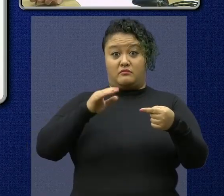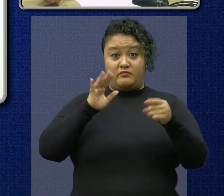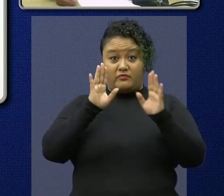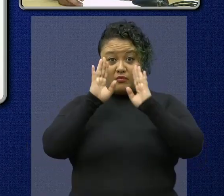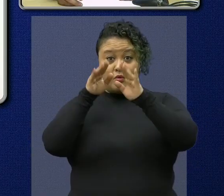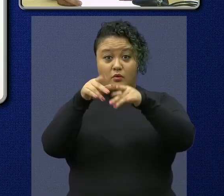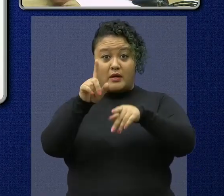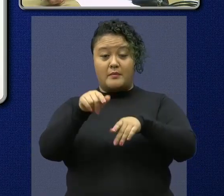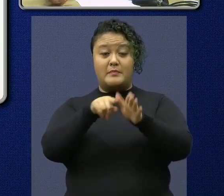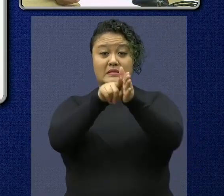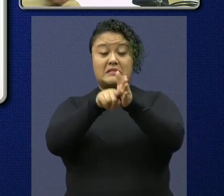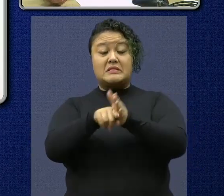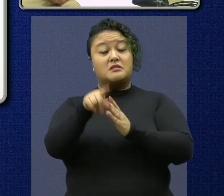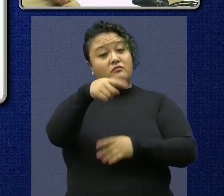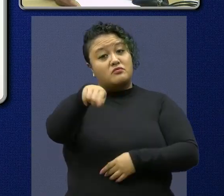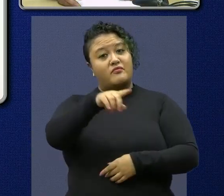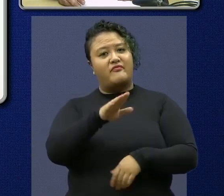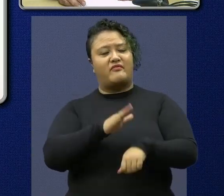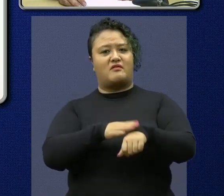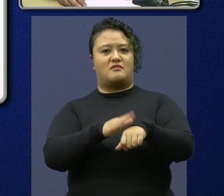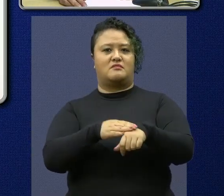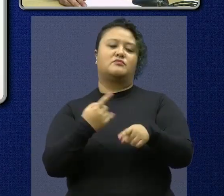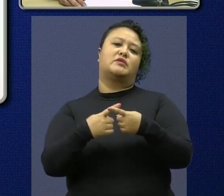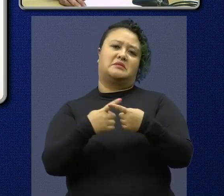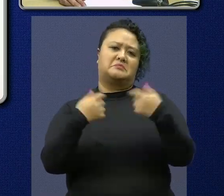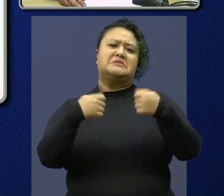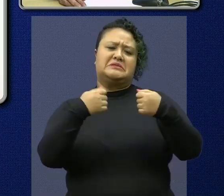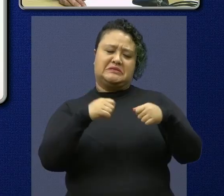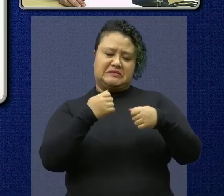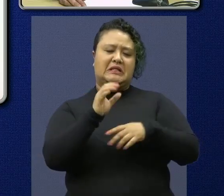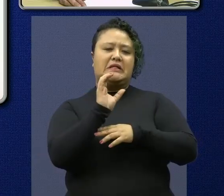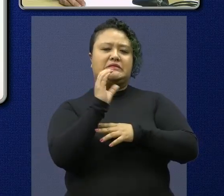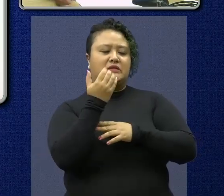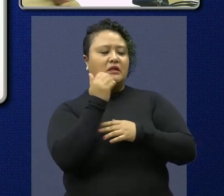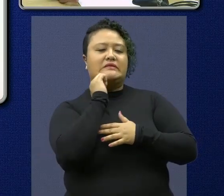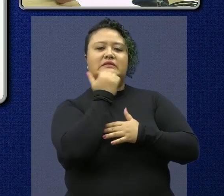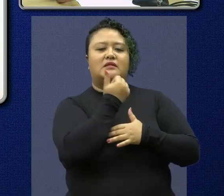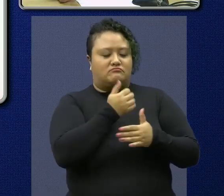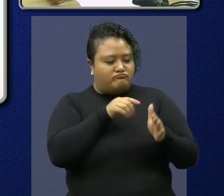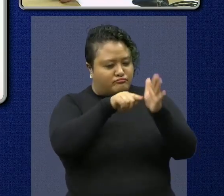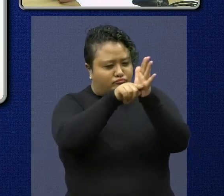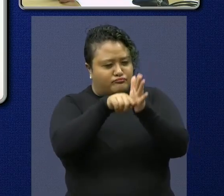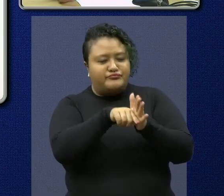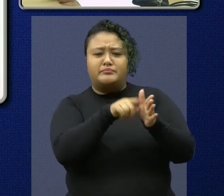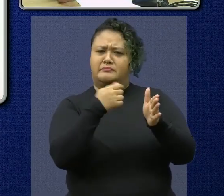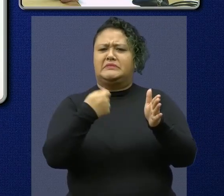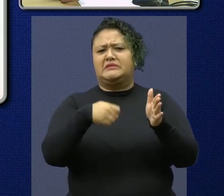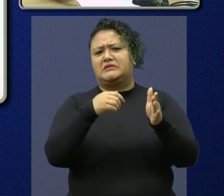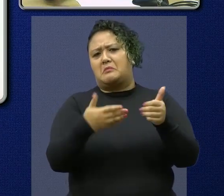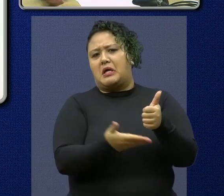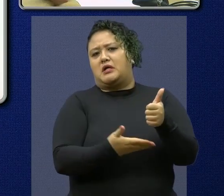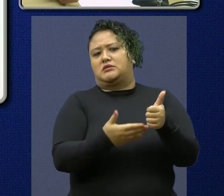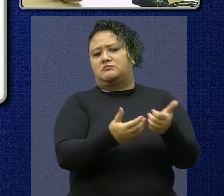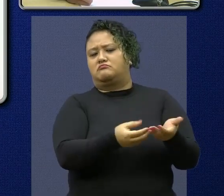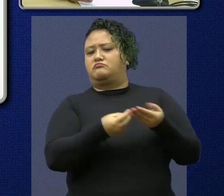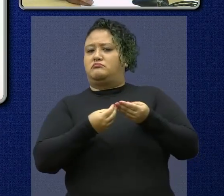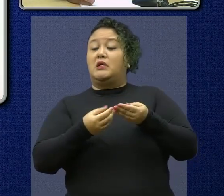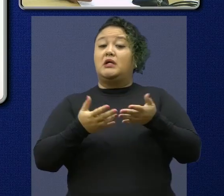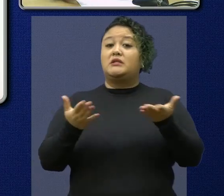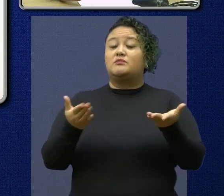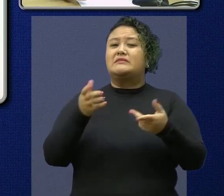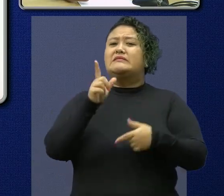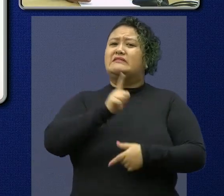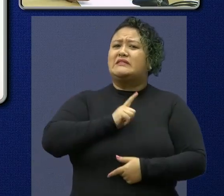fazem, porque é uma questão, tem que ser uma questão científica, e se tem algum retorno em